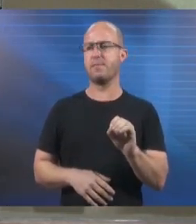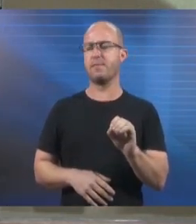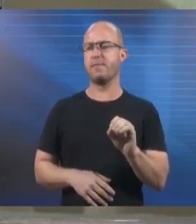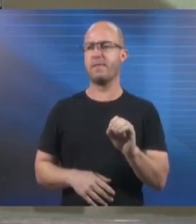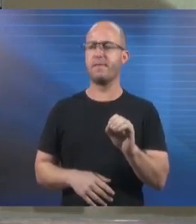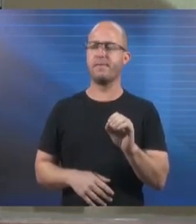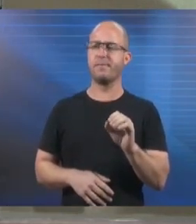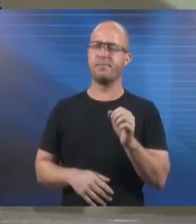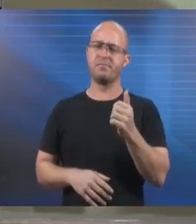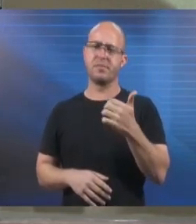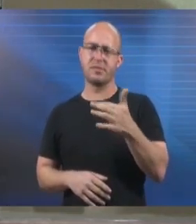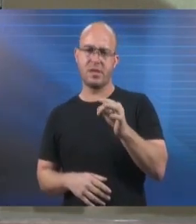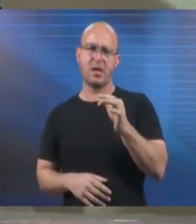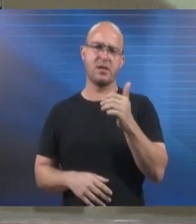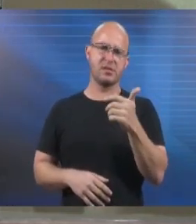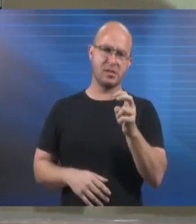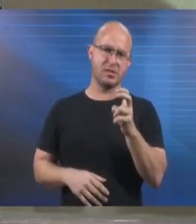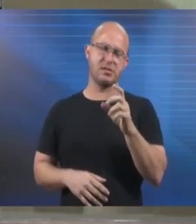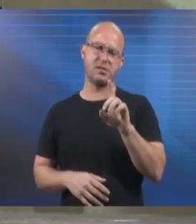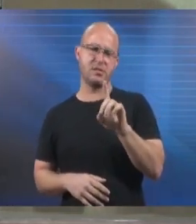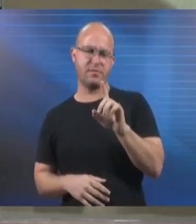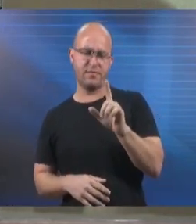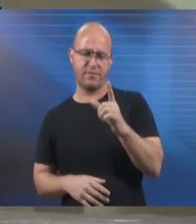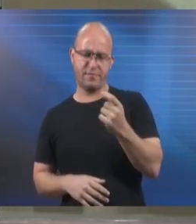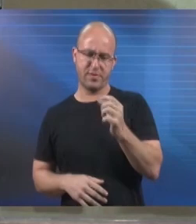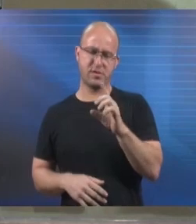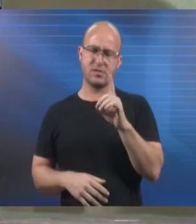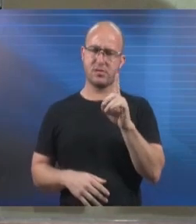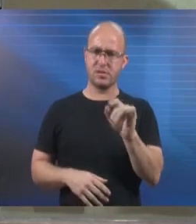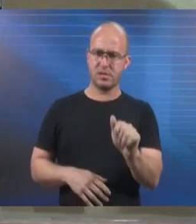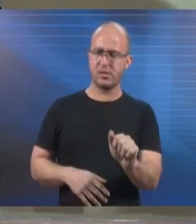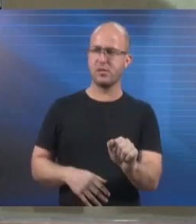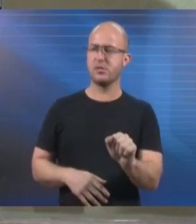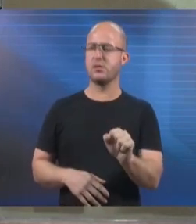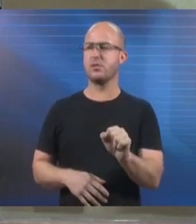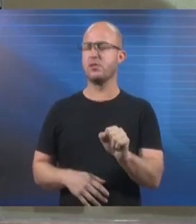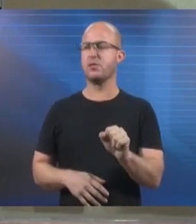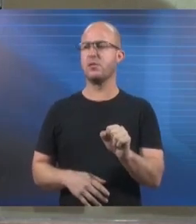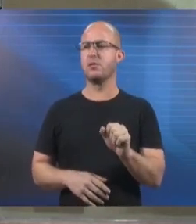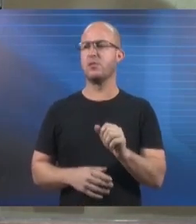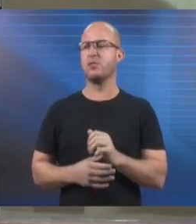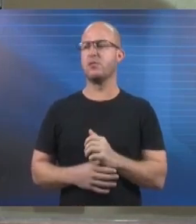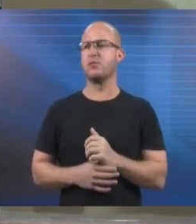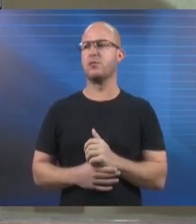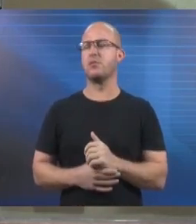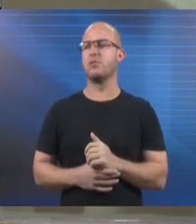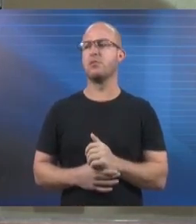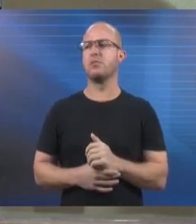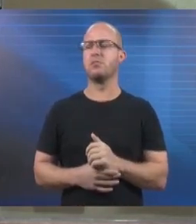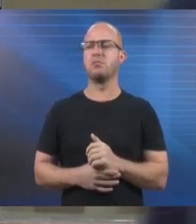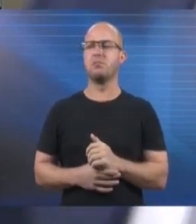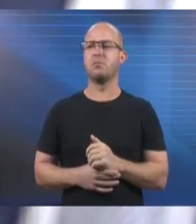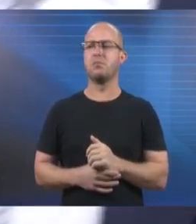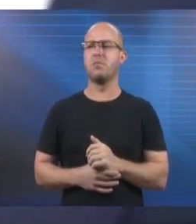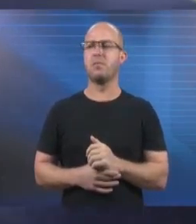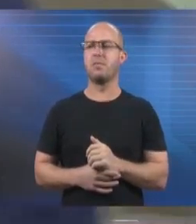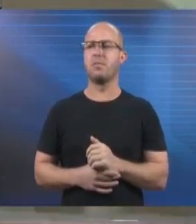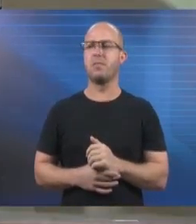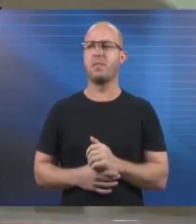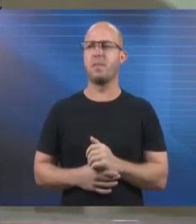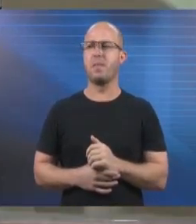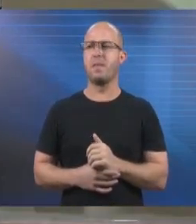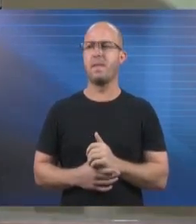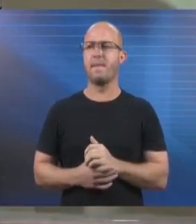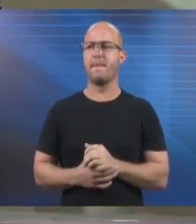aproximadamente 10 15 dias 20 dias né O que que nesse nesse